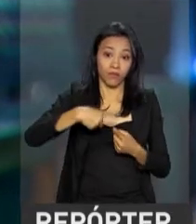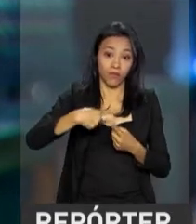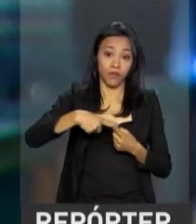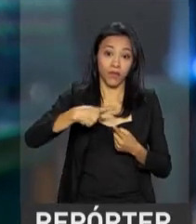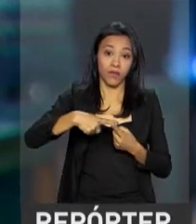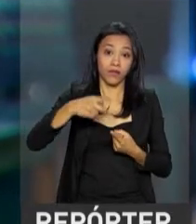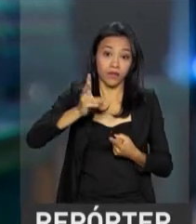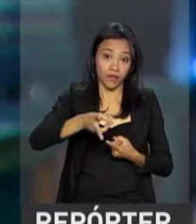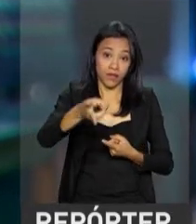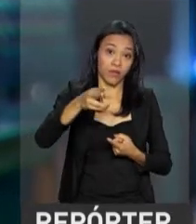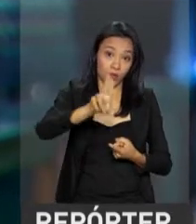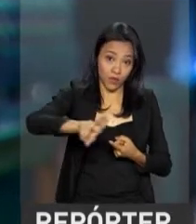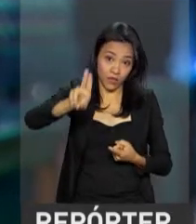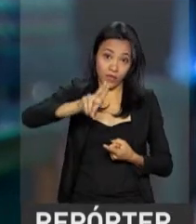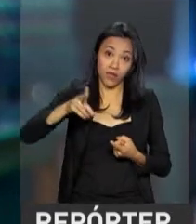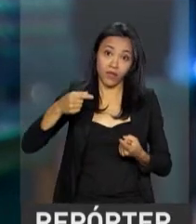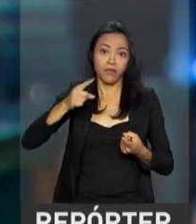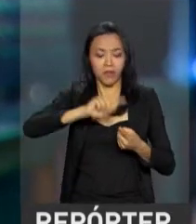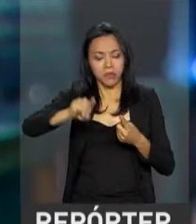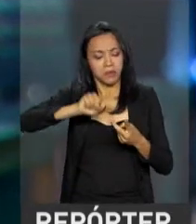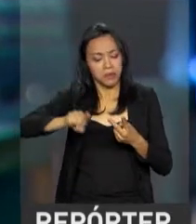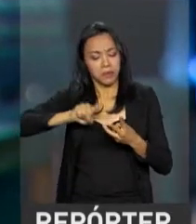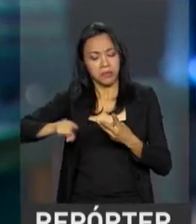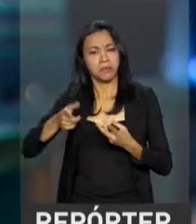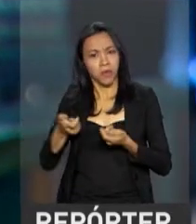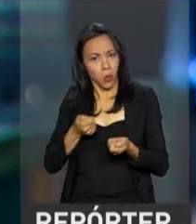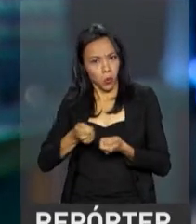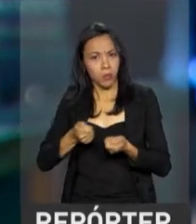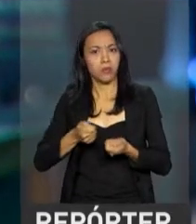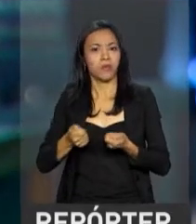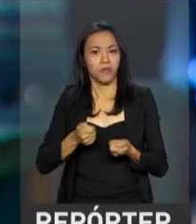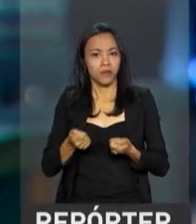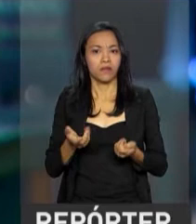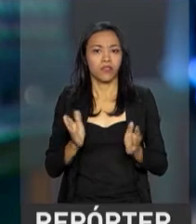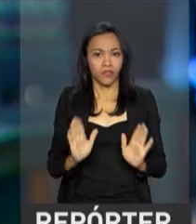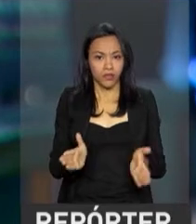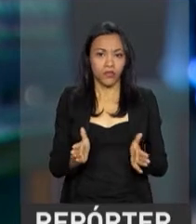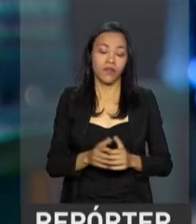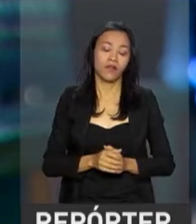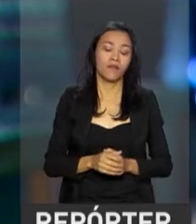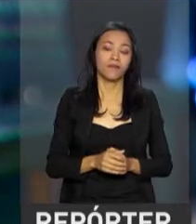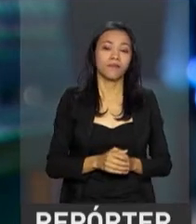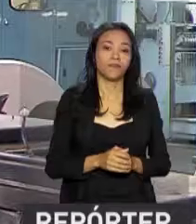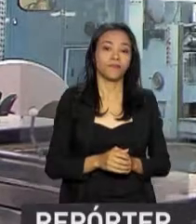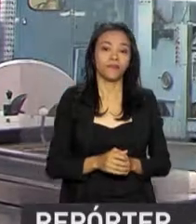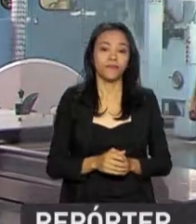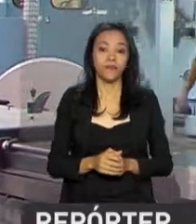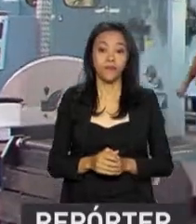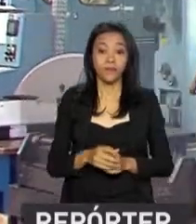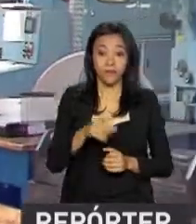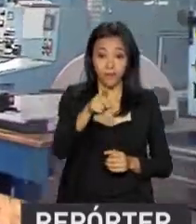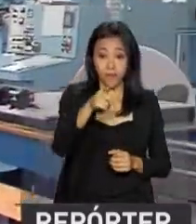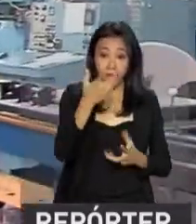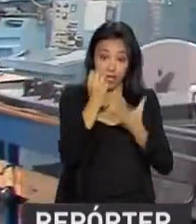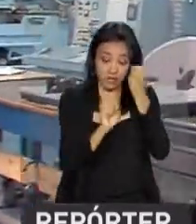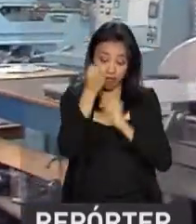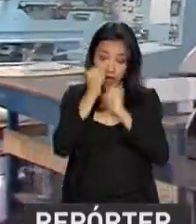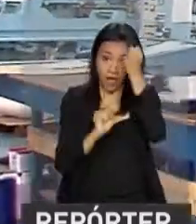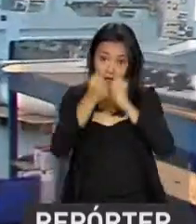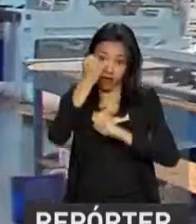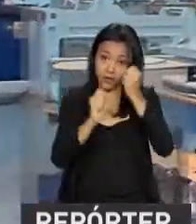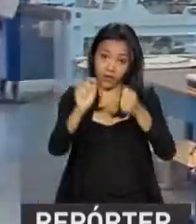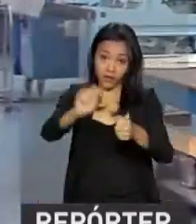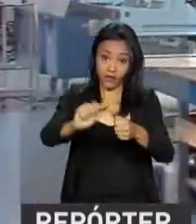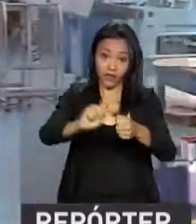usada diariamente na produção. Então você tem sim uma economia não desprezível na questão ambiental. As máquinas que editam o